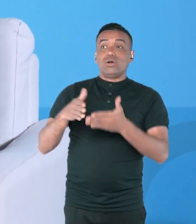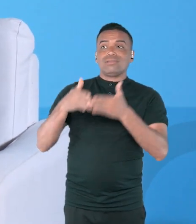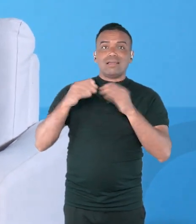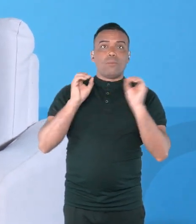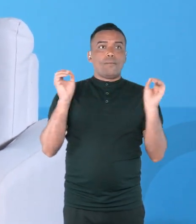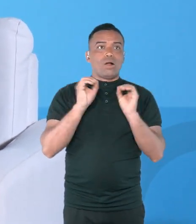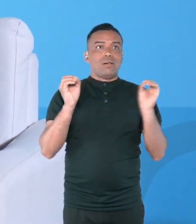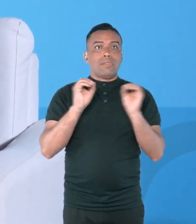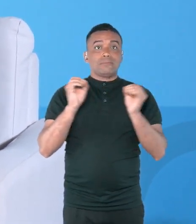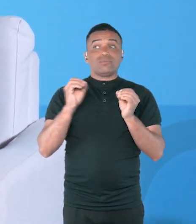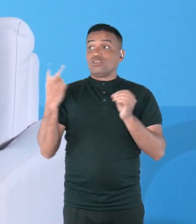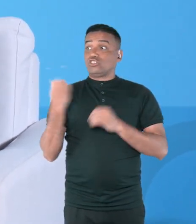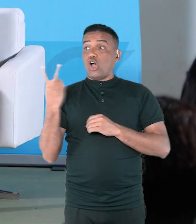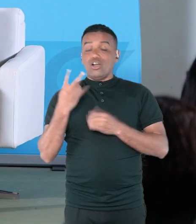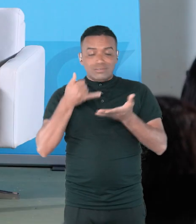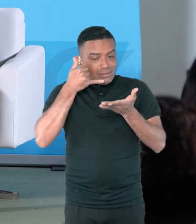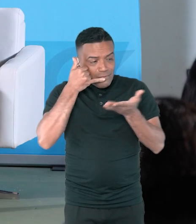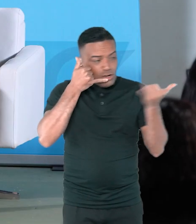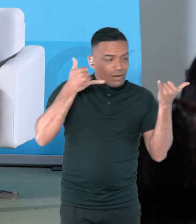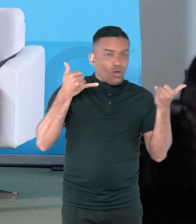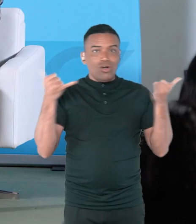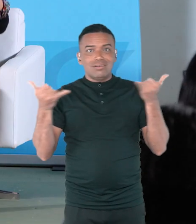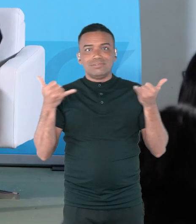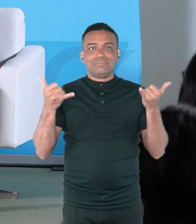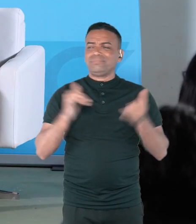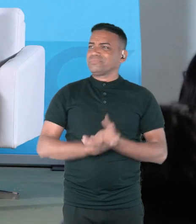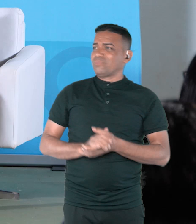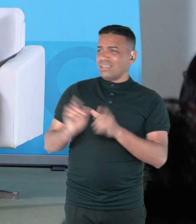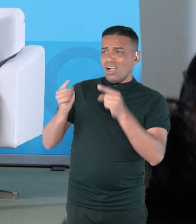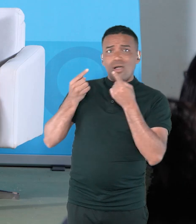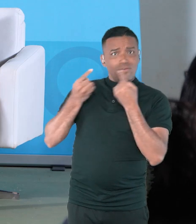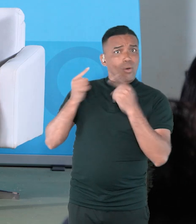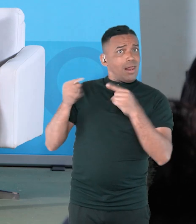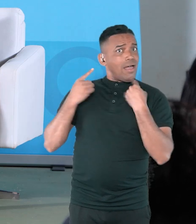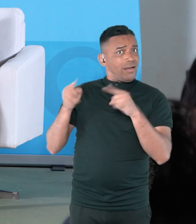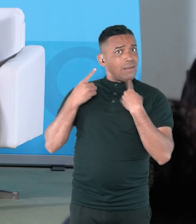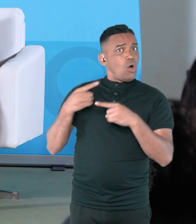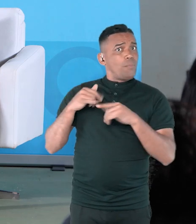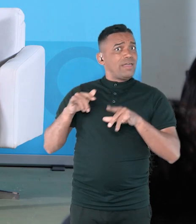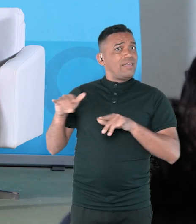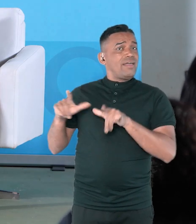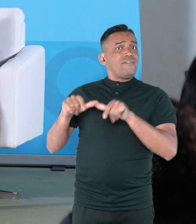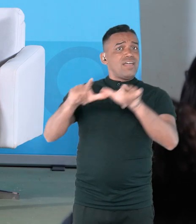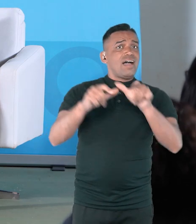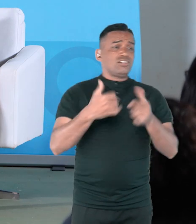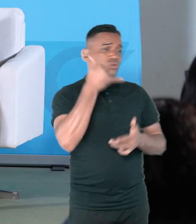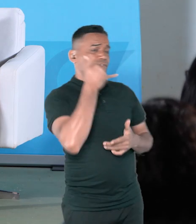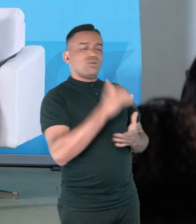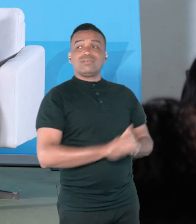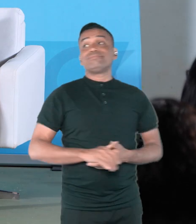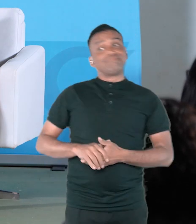daqui a pouco nenhum pede licença, não, os dois vão para o celular. E virou um modus operandi. Que ela reclamou da viagem que eu peguei o